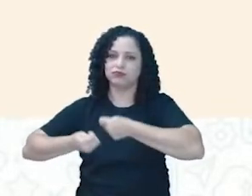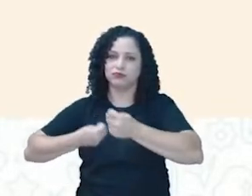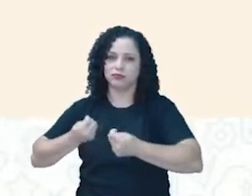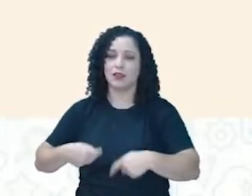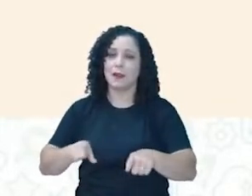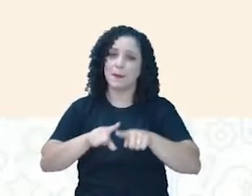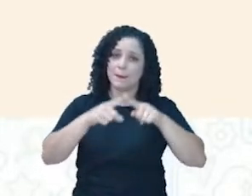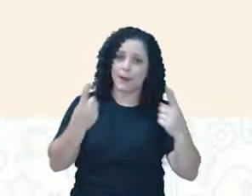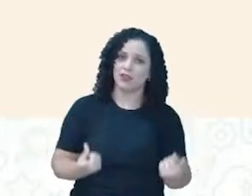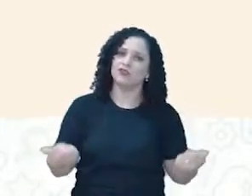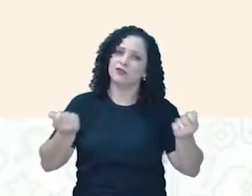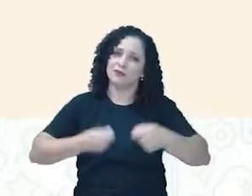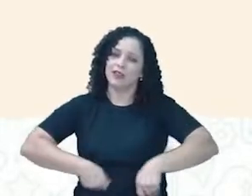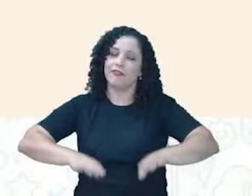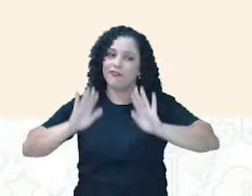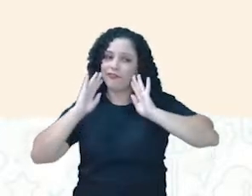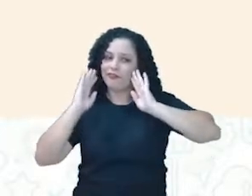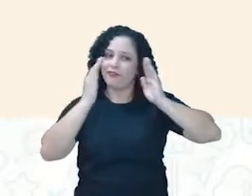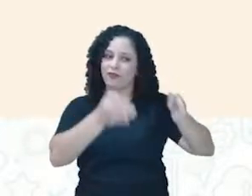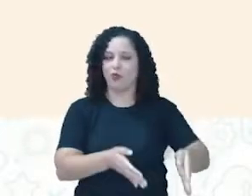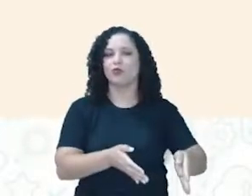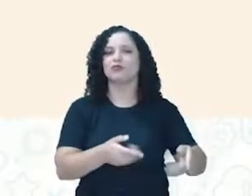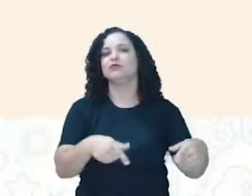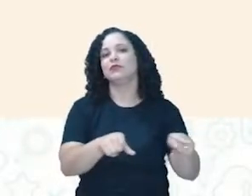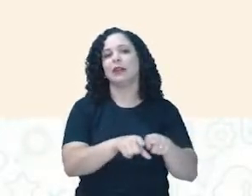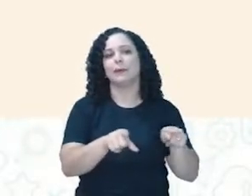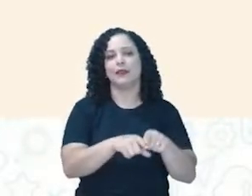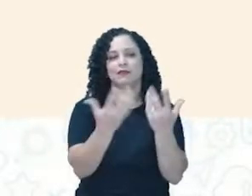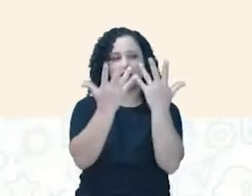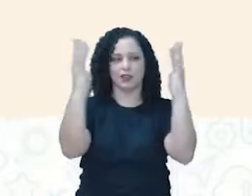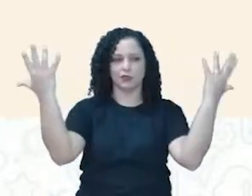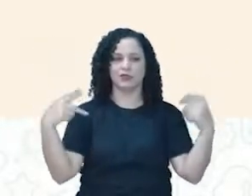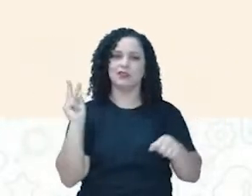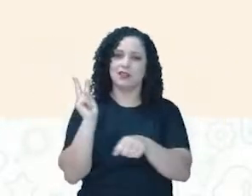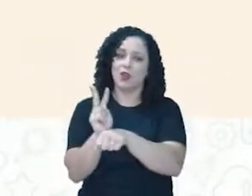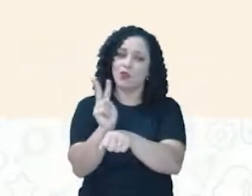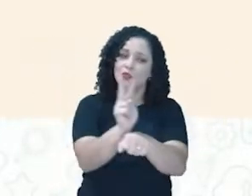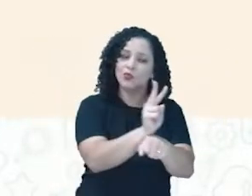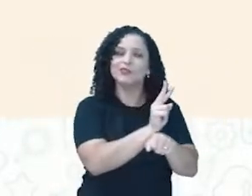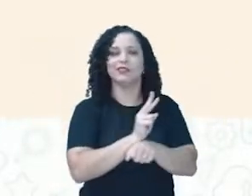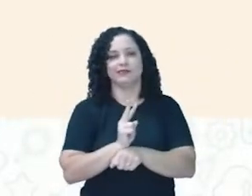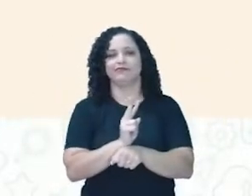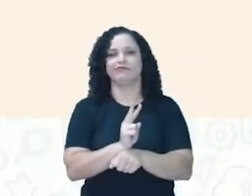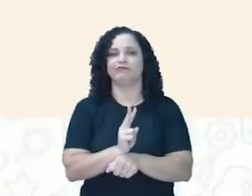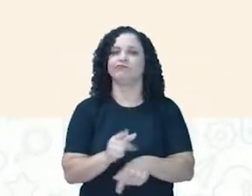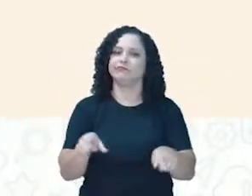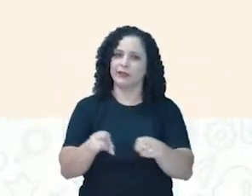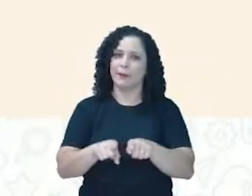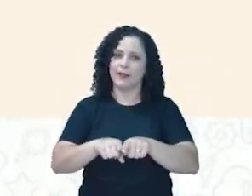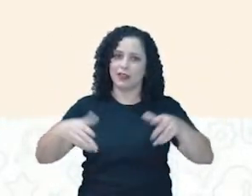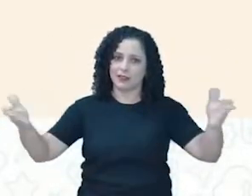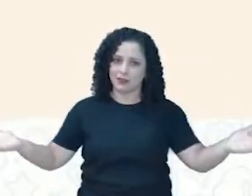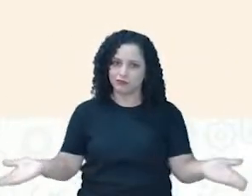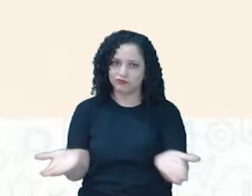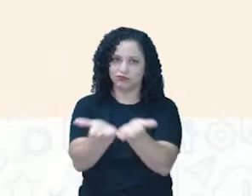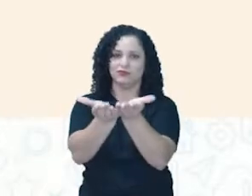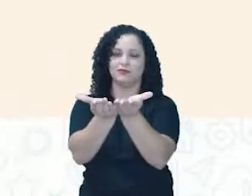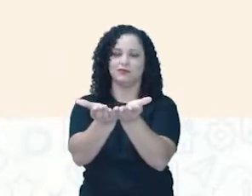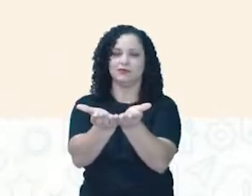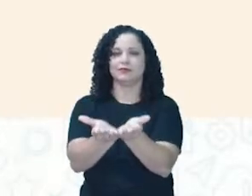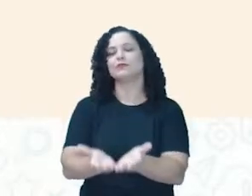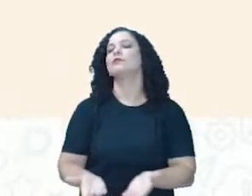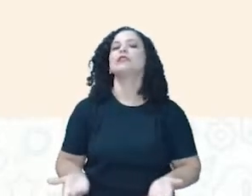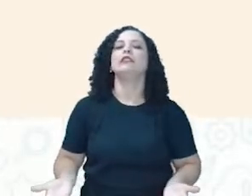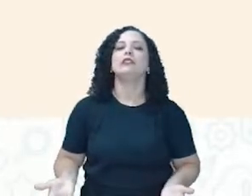também precisa ter um olhar cuidadoso para as questões de preservar o meio ambiente, a natureza, né, sem